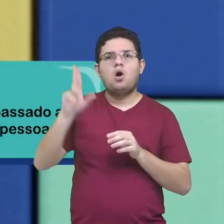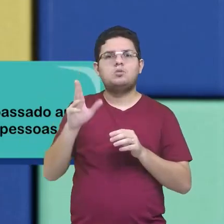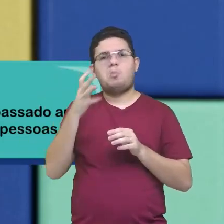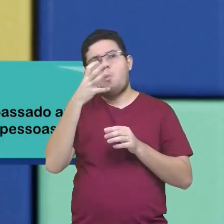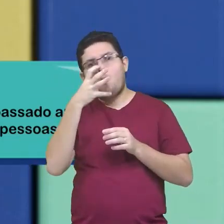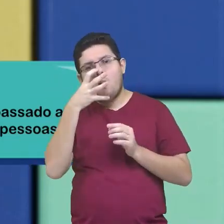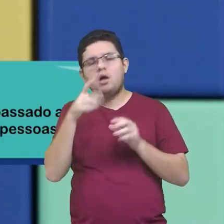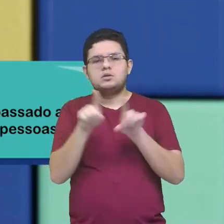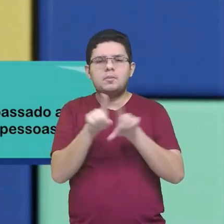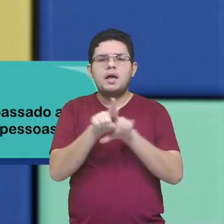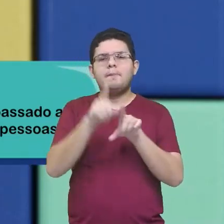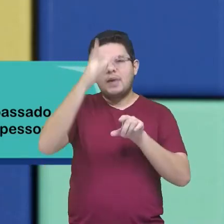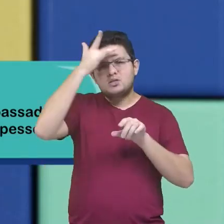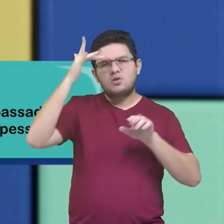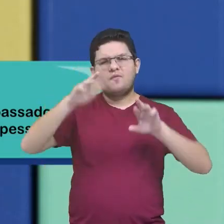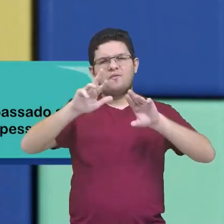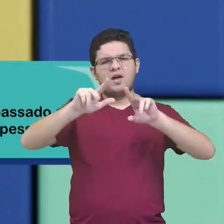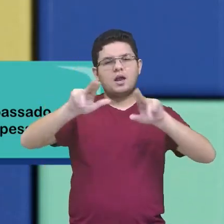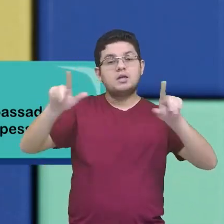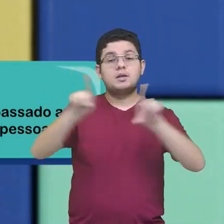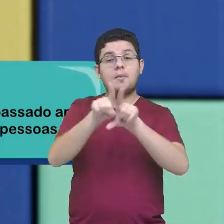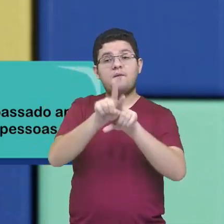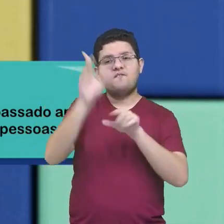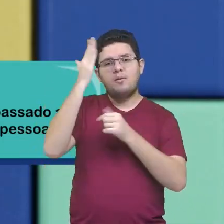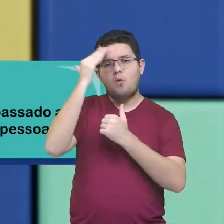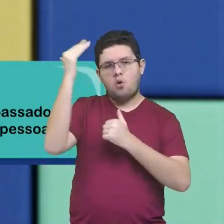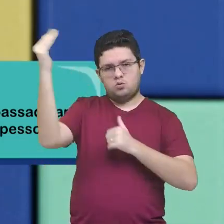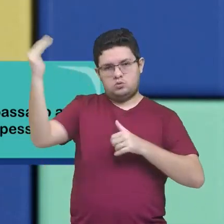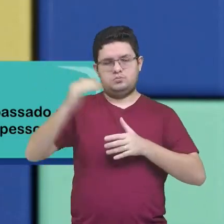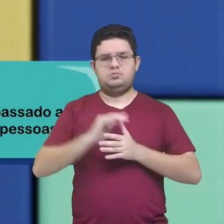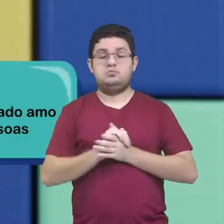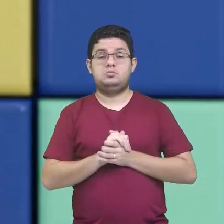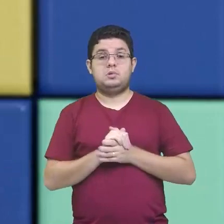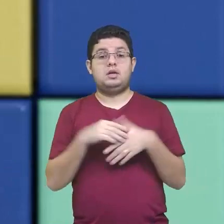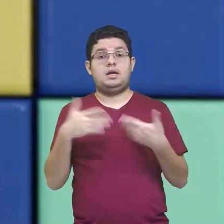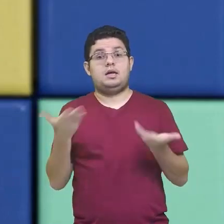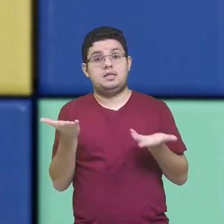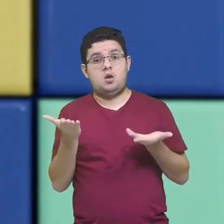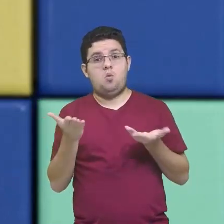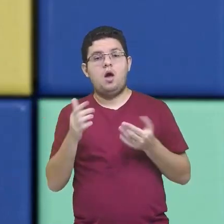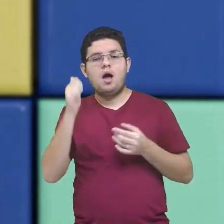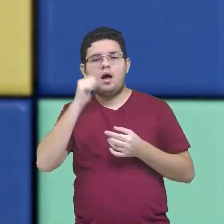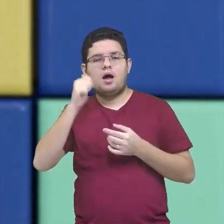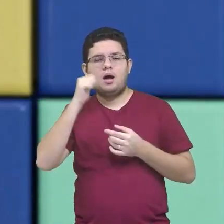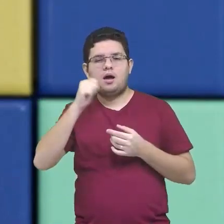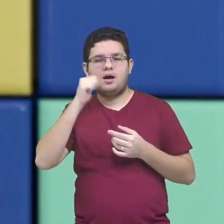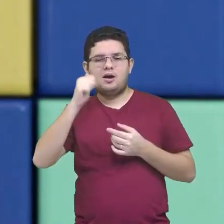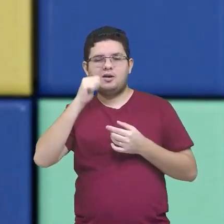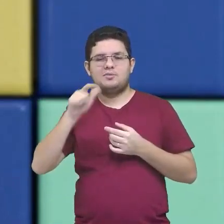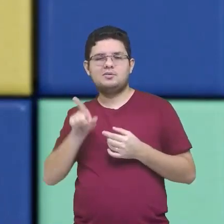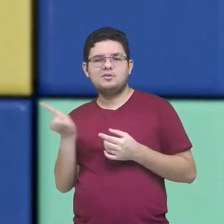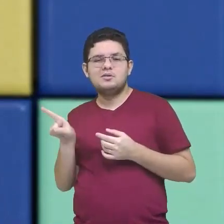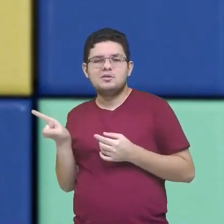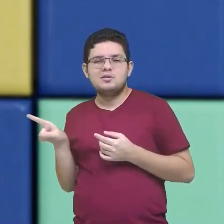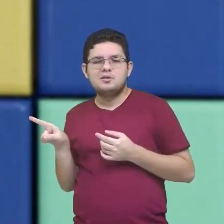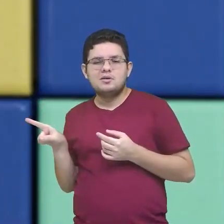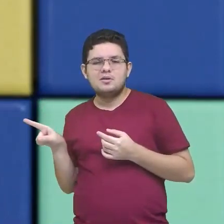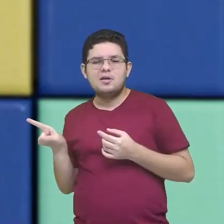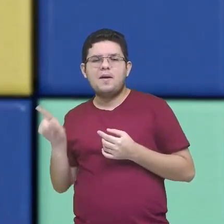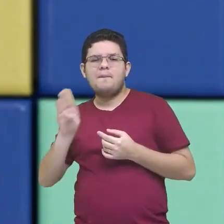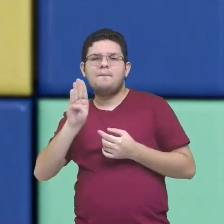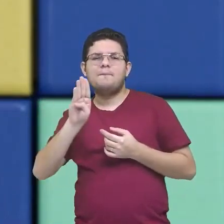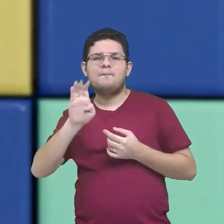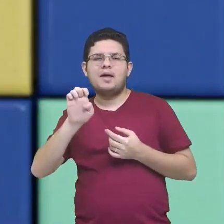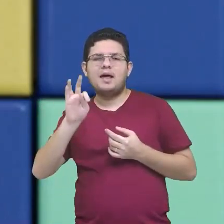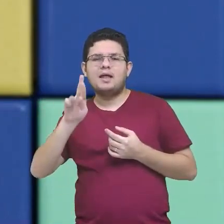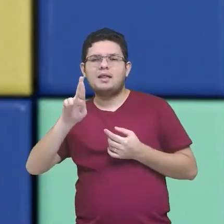várias pessoas diferentes e famosas, né? Então, olha só, o que a Beatriz traz pra gente é realmente esse contexto, né,